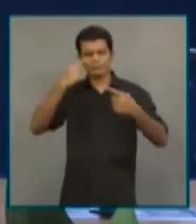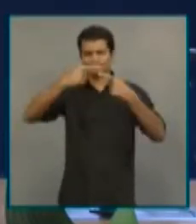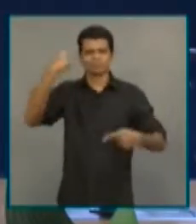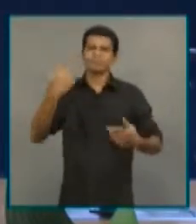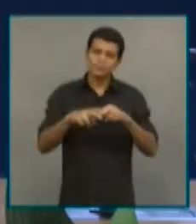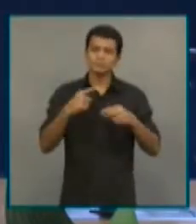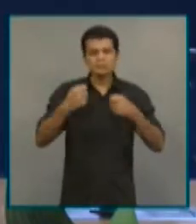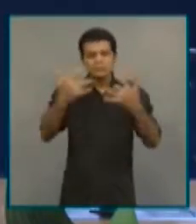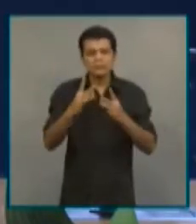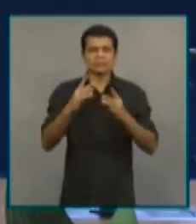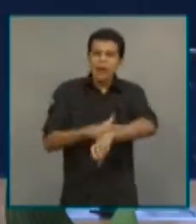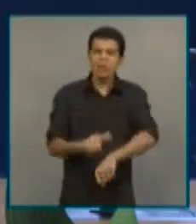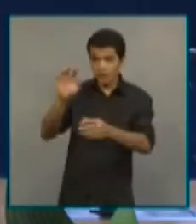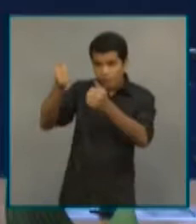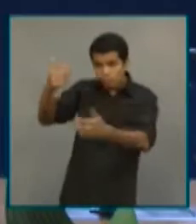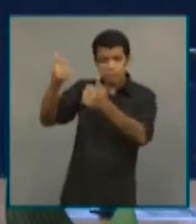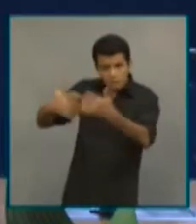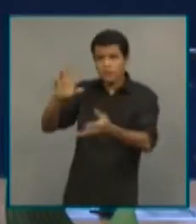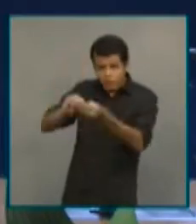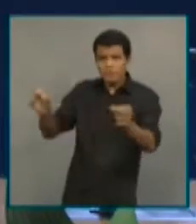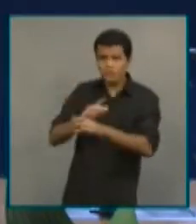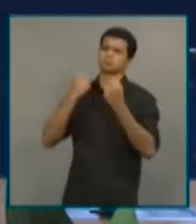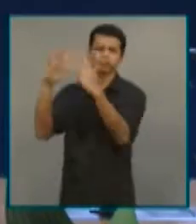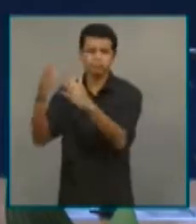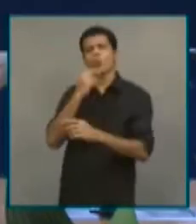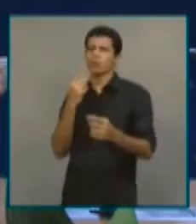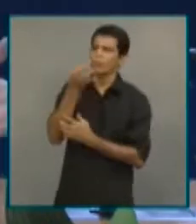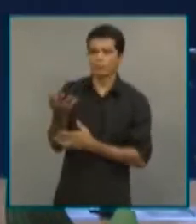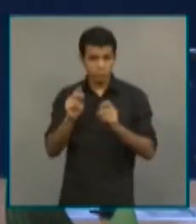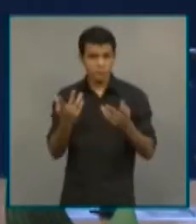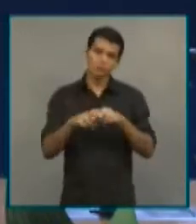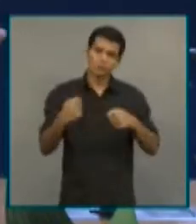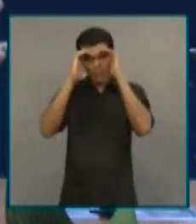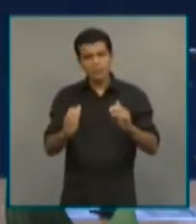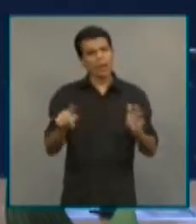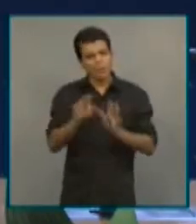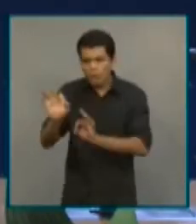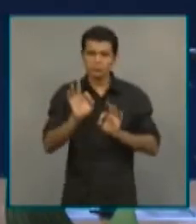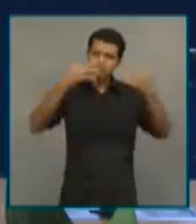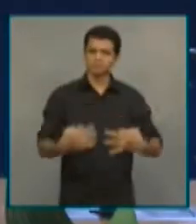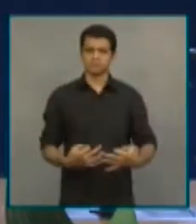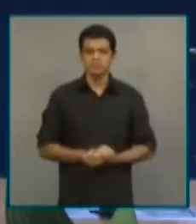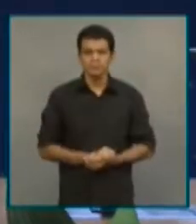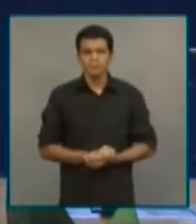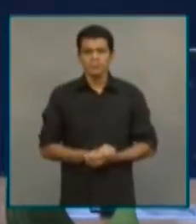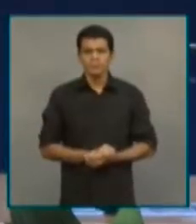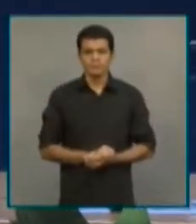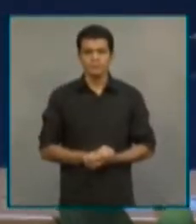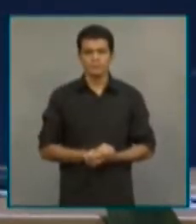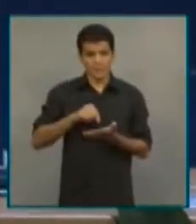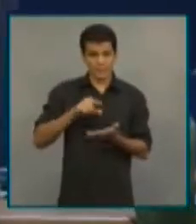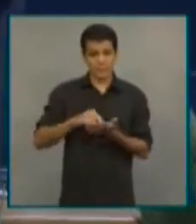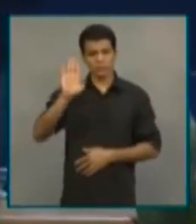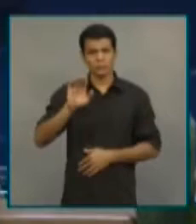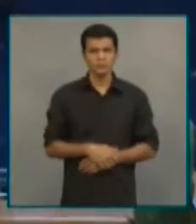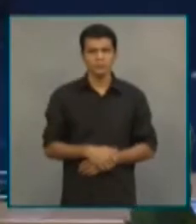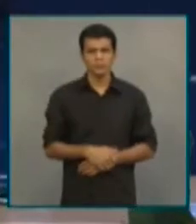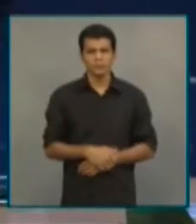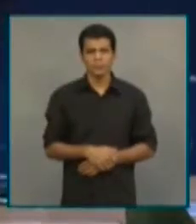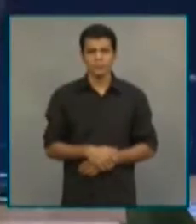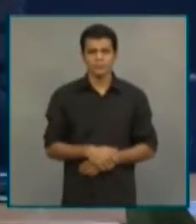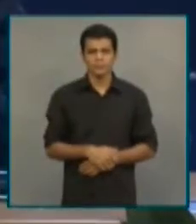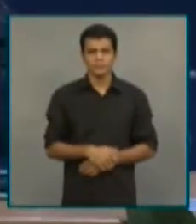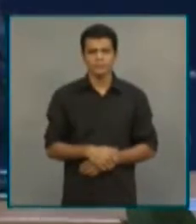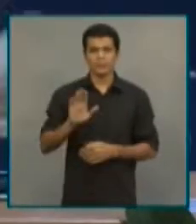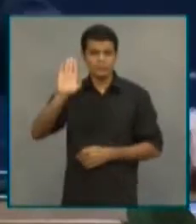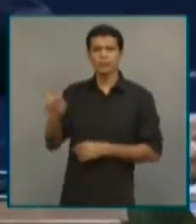ao vivo para todos aqueles que fazem a audiência da